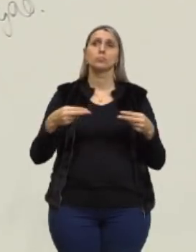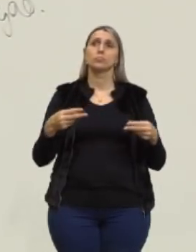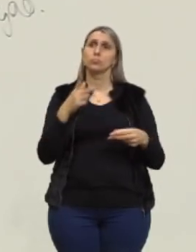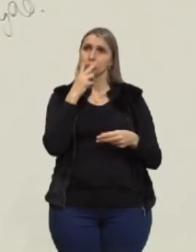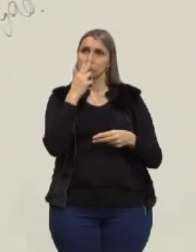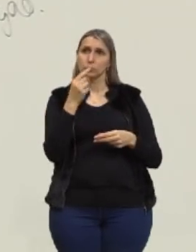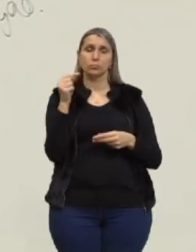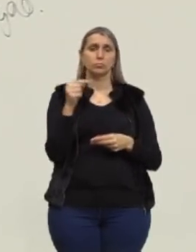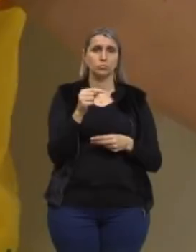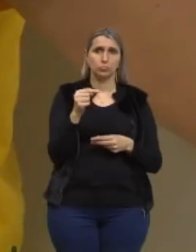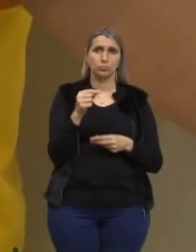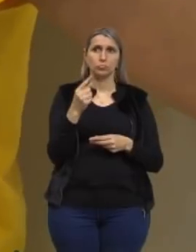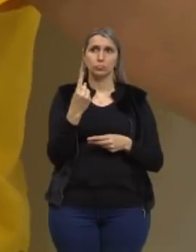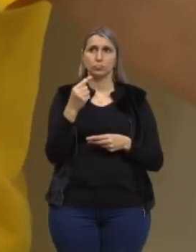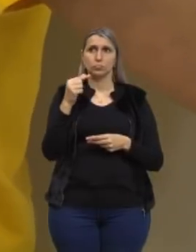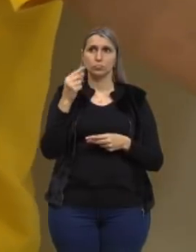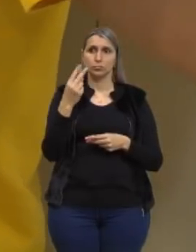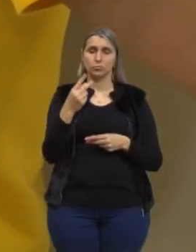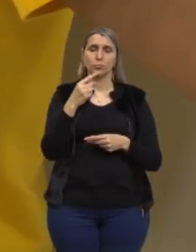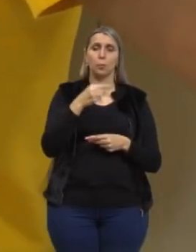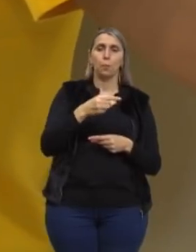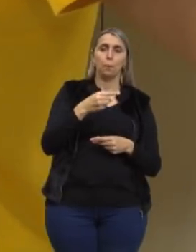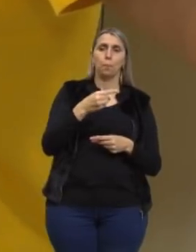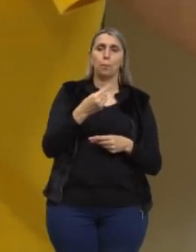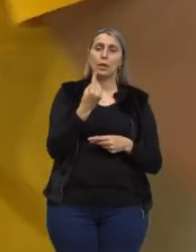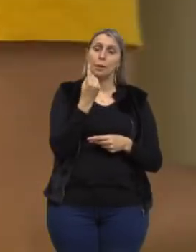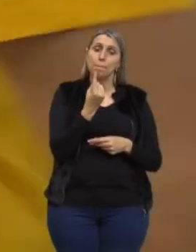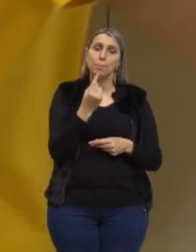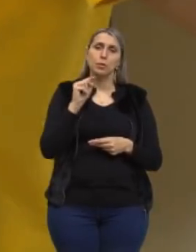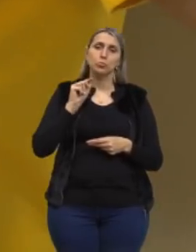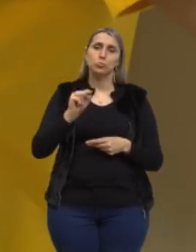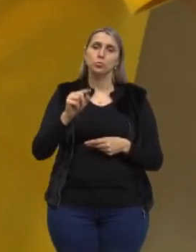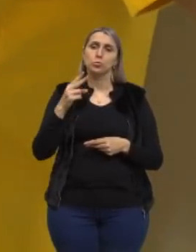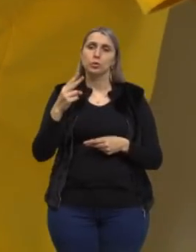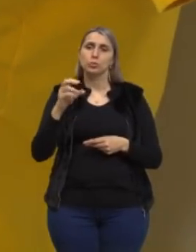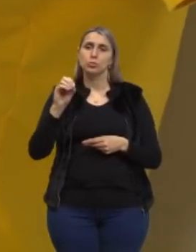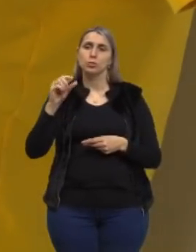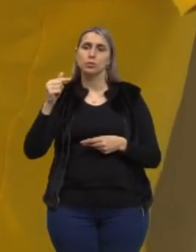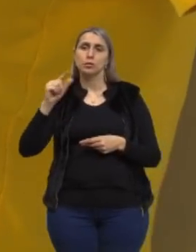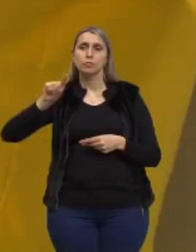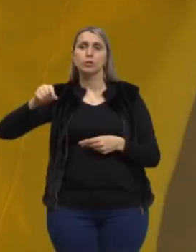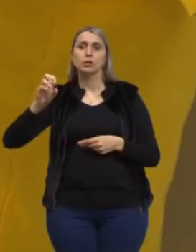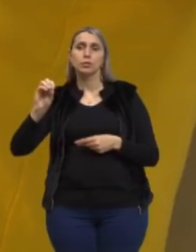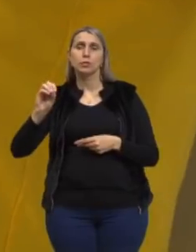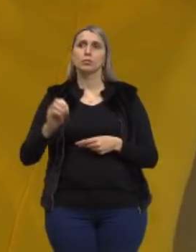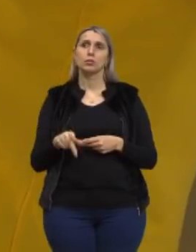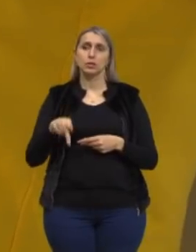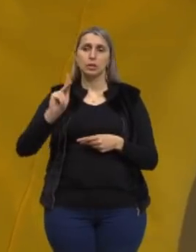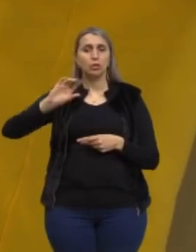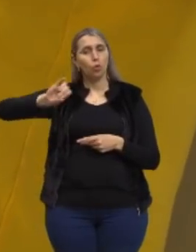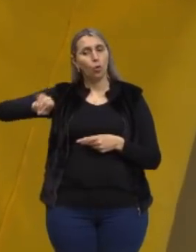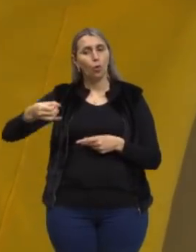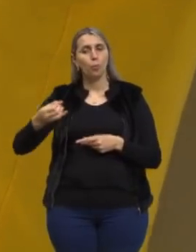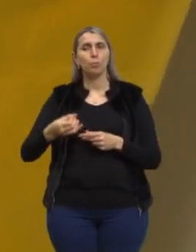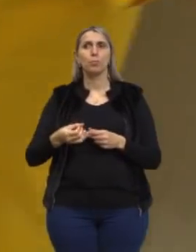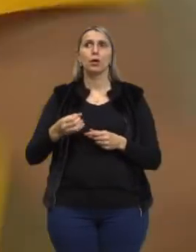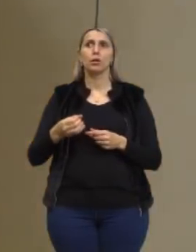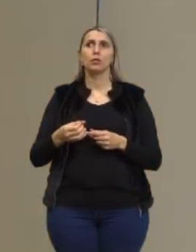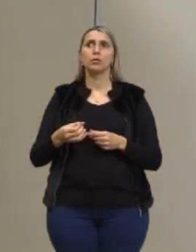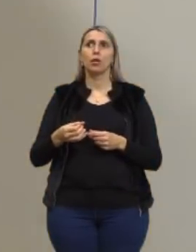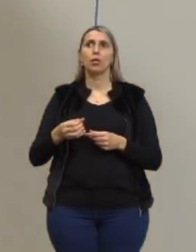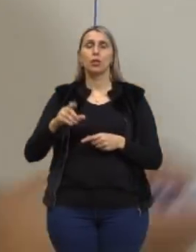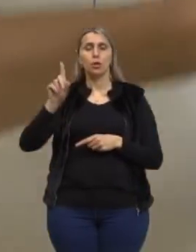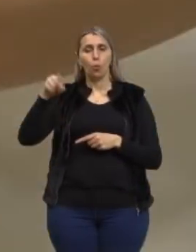= - 1207 vírgula zero quilojoules por mol